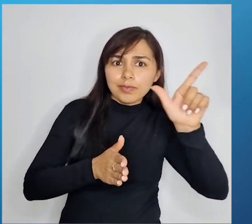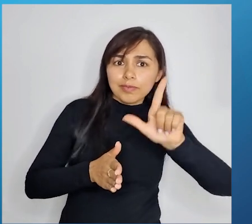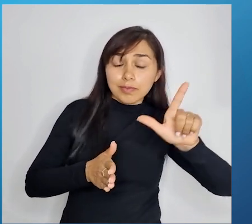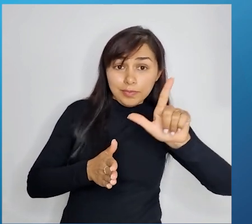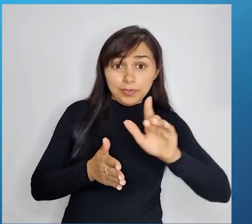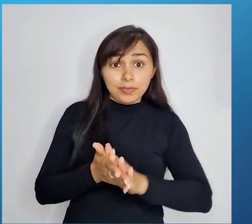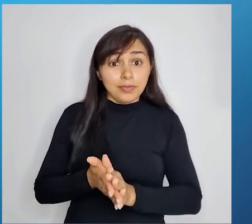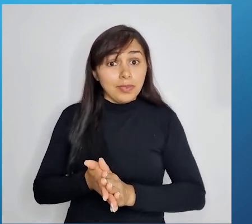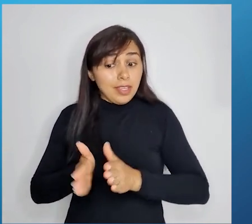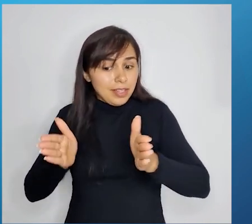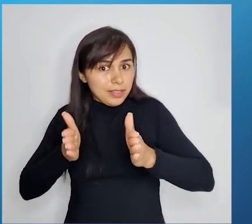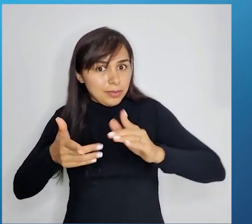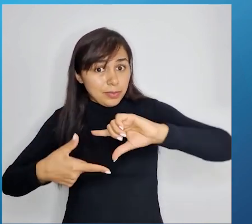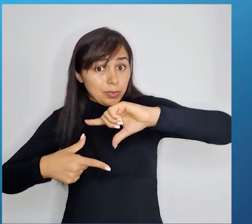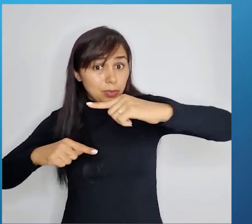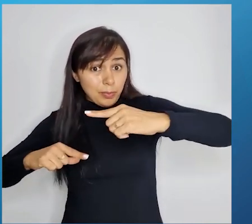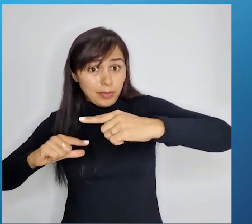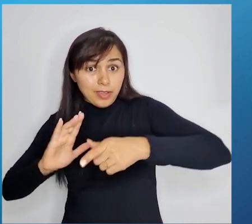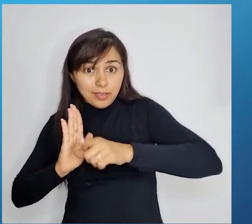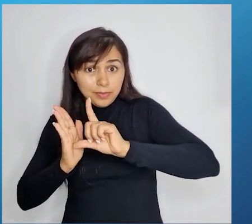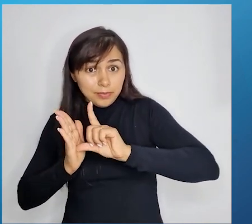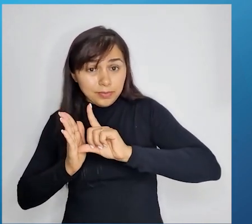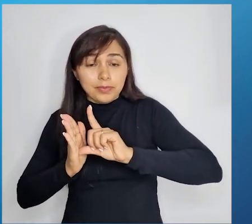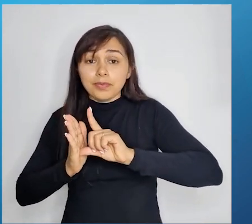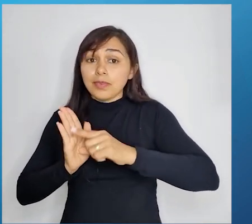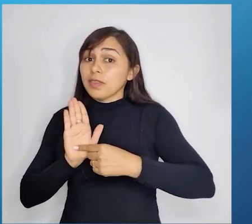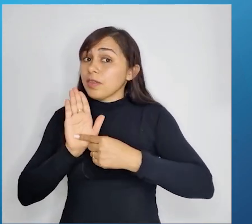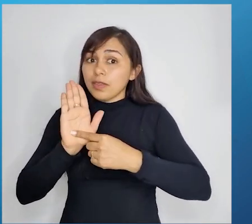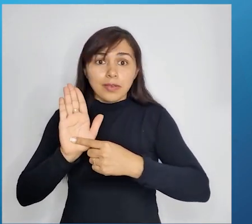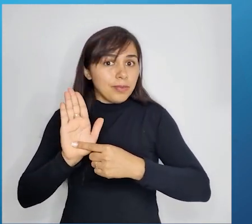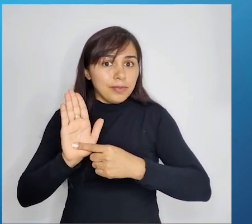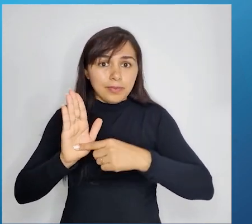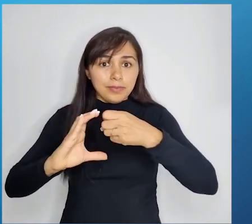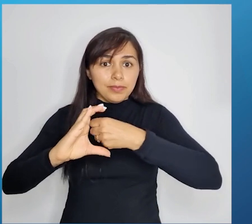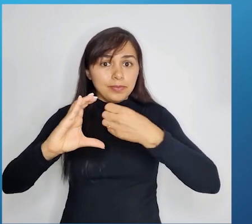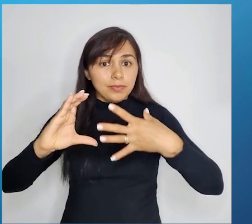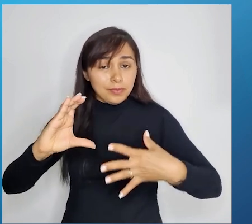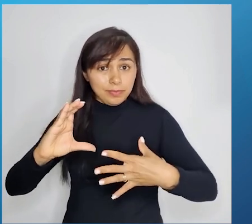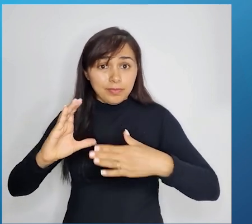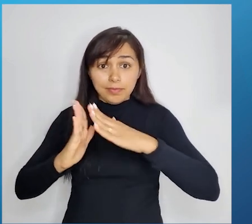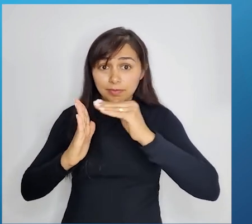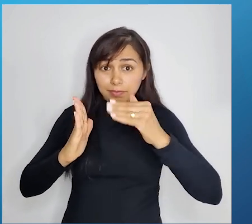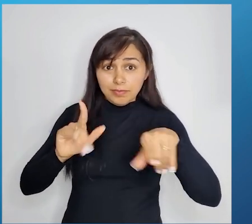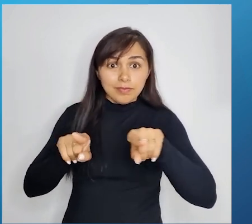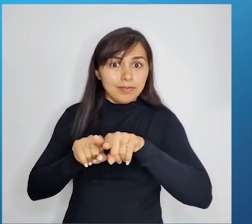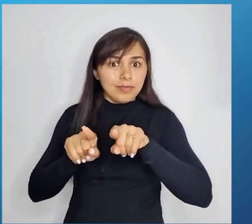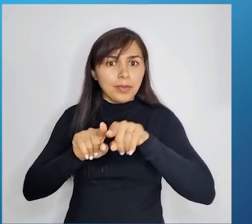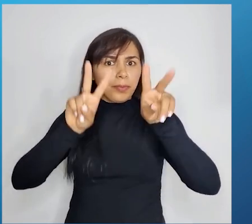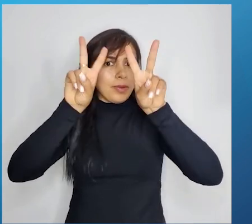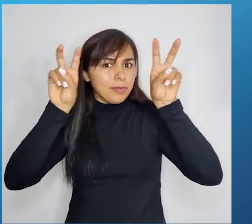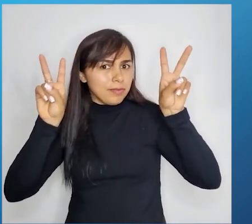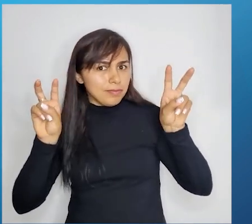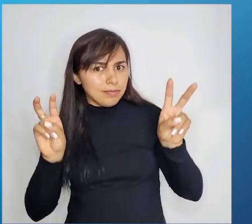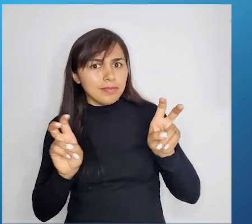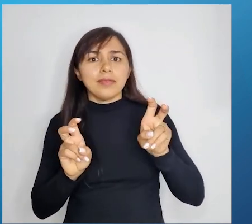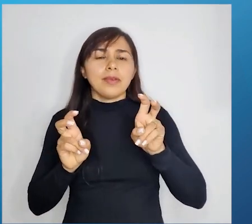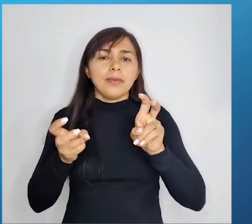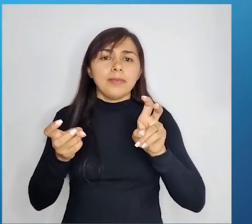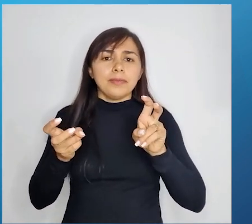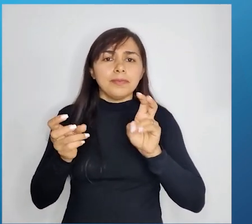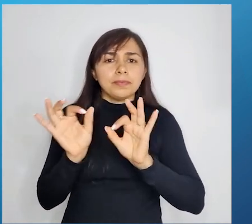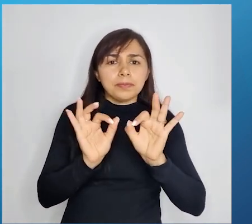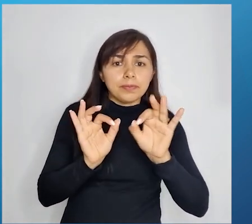movimentos literários anteriores, o pré-modernismo não apresentava características estilísticas ou temáticas tão